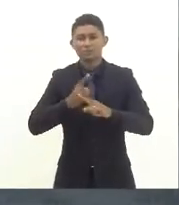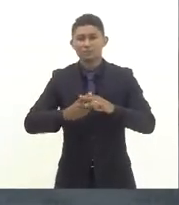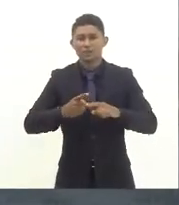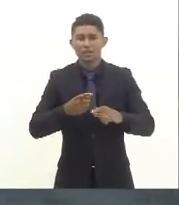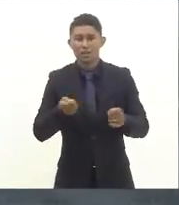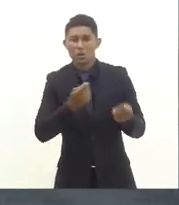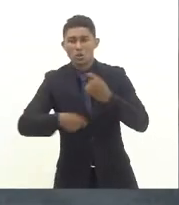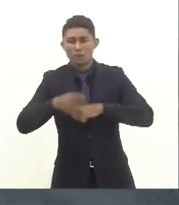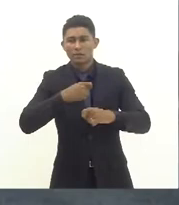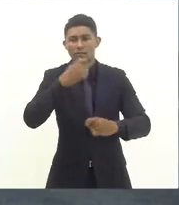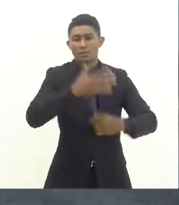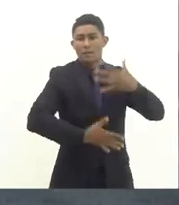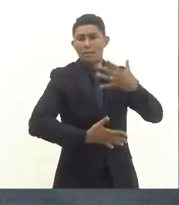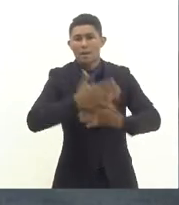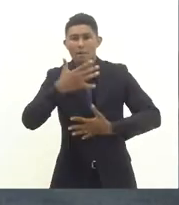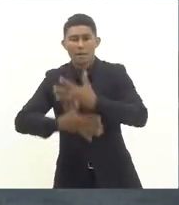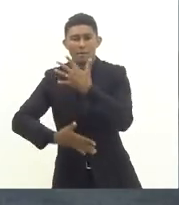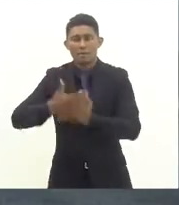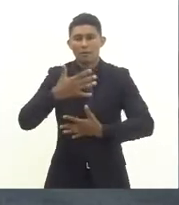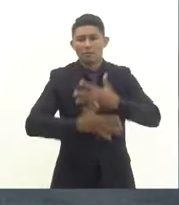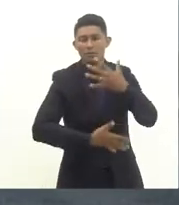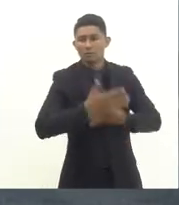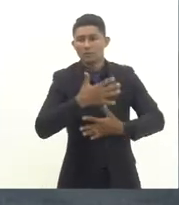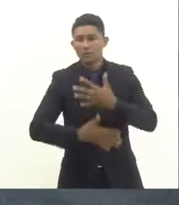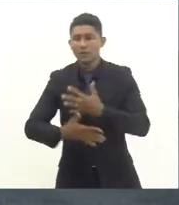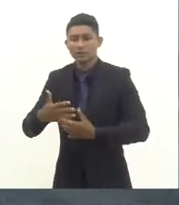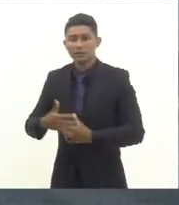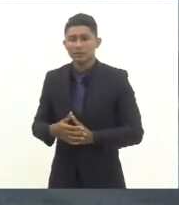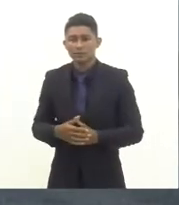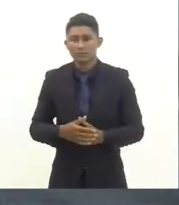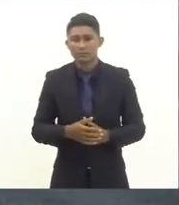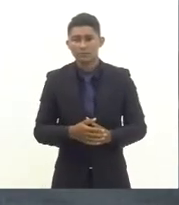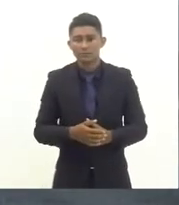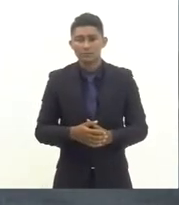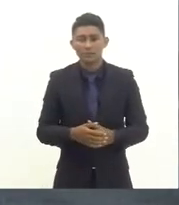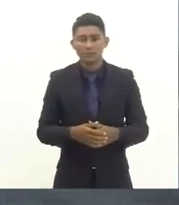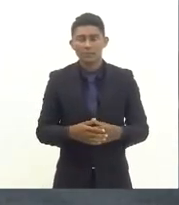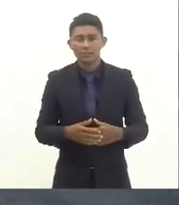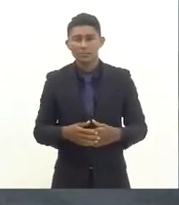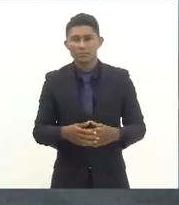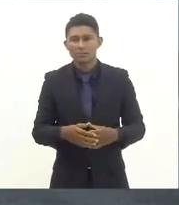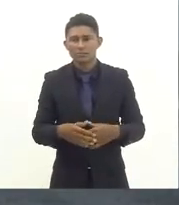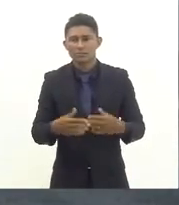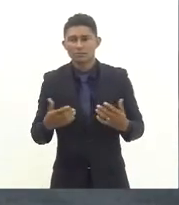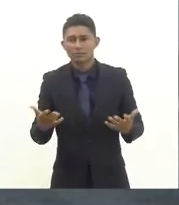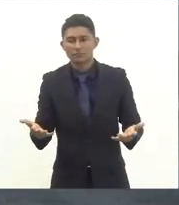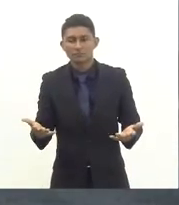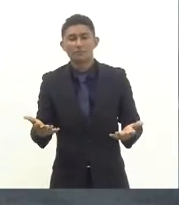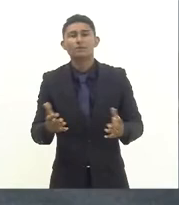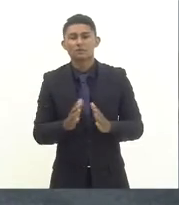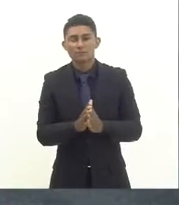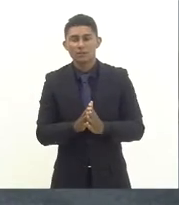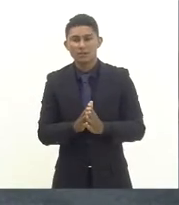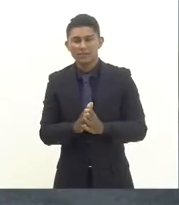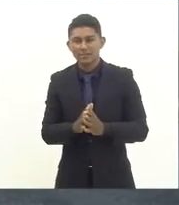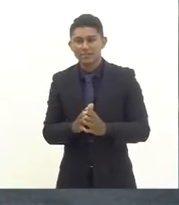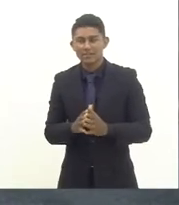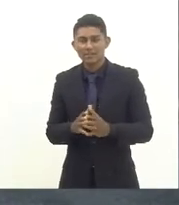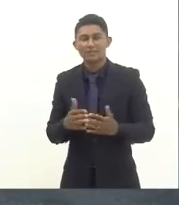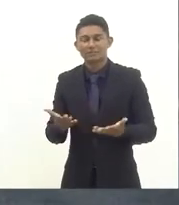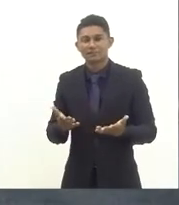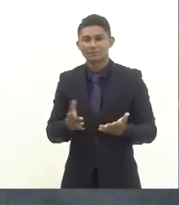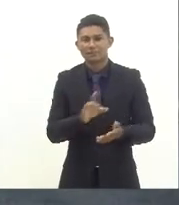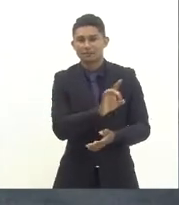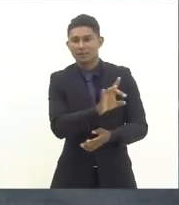atrapalha a economia Que lesa o bolso do cidadão Então dessa forma agradeço cada Deputado que aprovou nosso